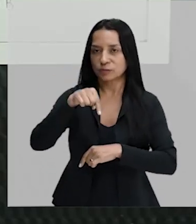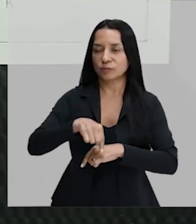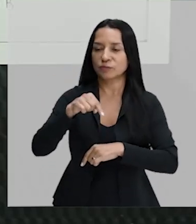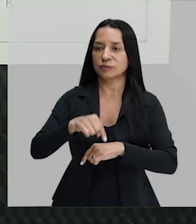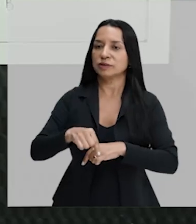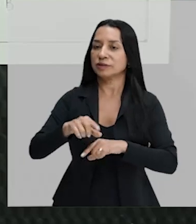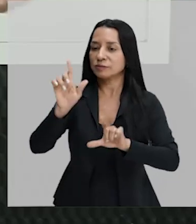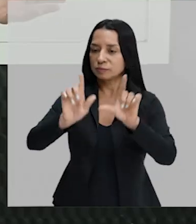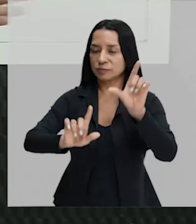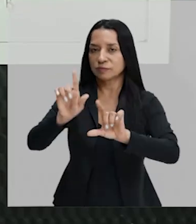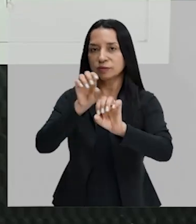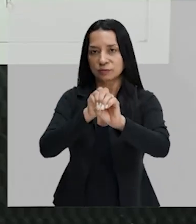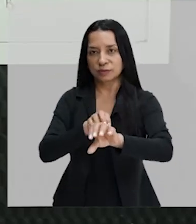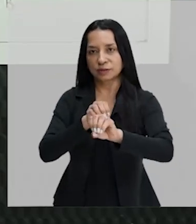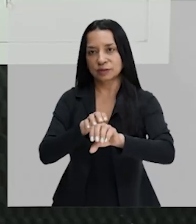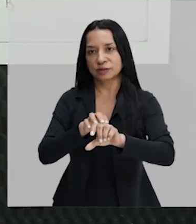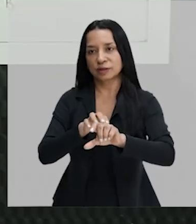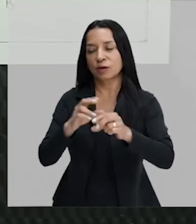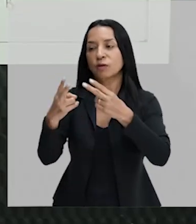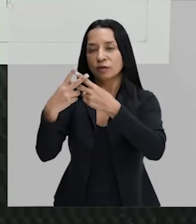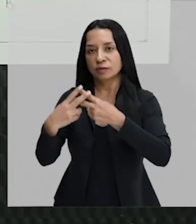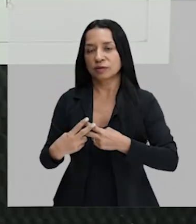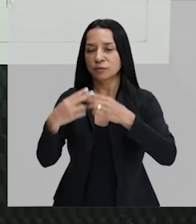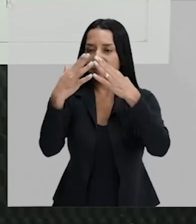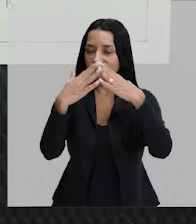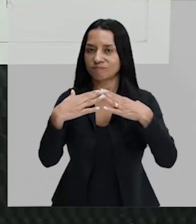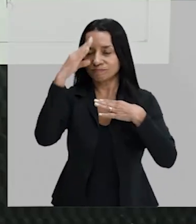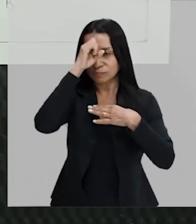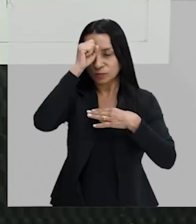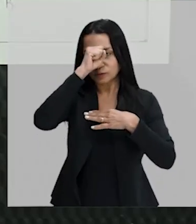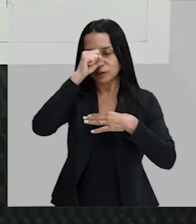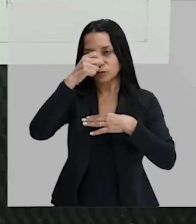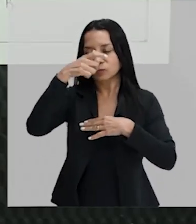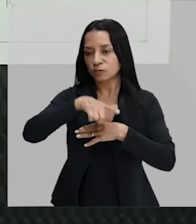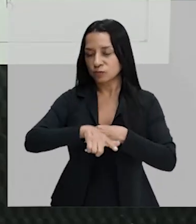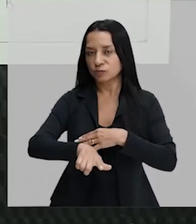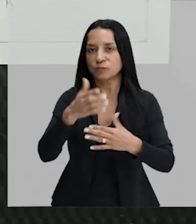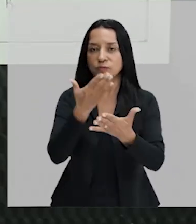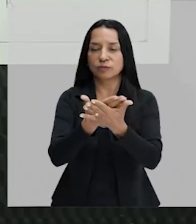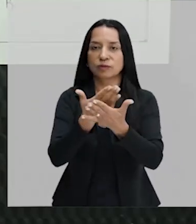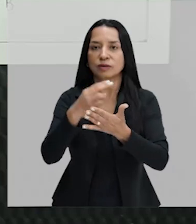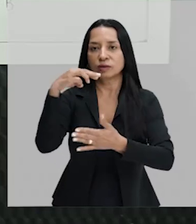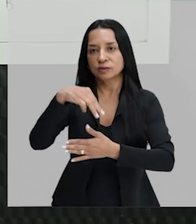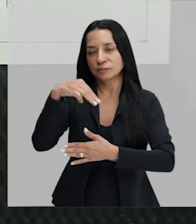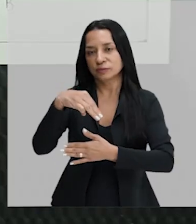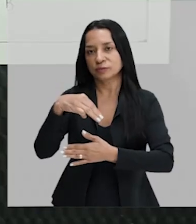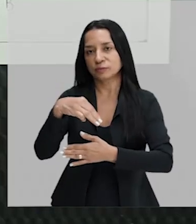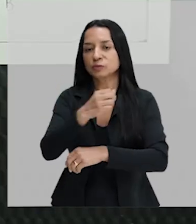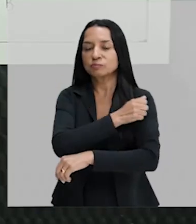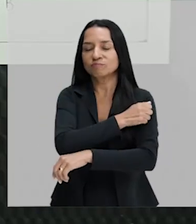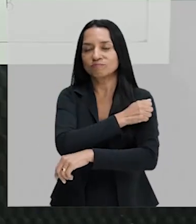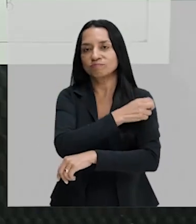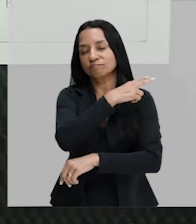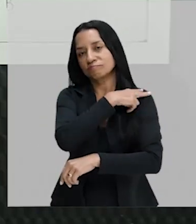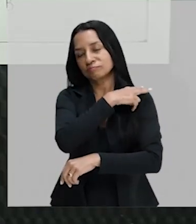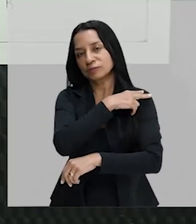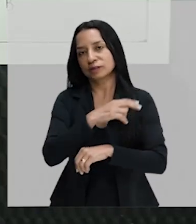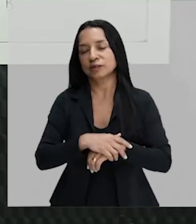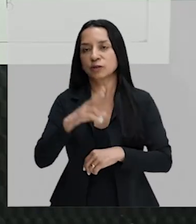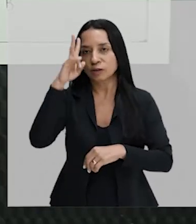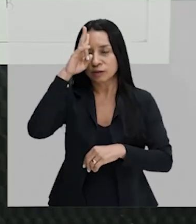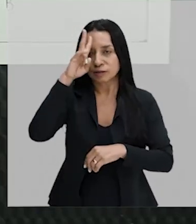TV Educação, programa hashtag Fique em Casa Aprendendo, para mais uma aula de matemática para os nossos alunos aí da segunda série do ensino médio. Lembrando